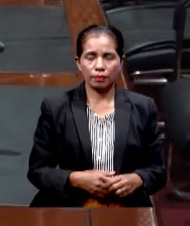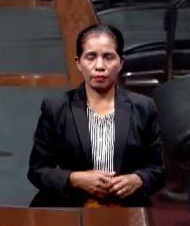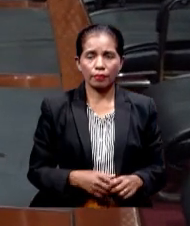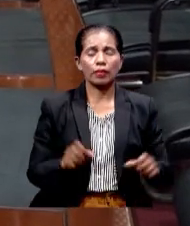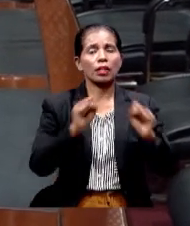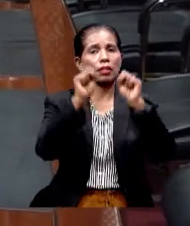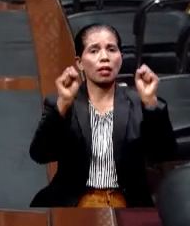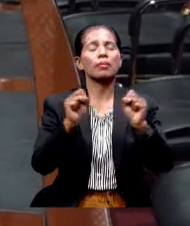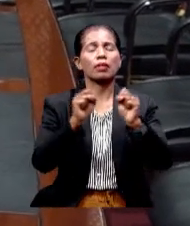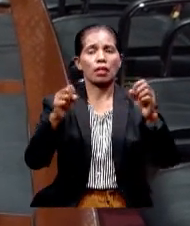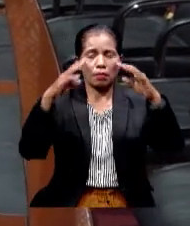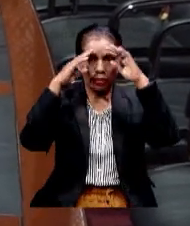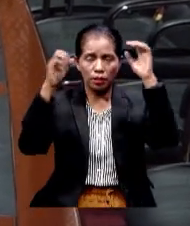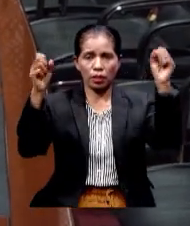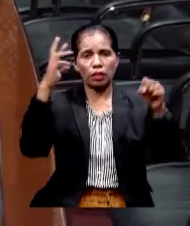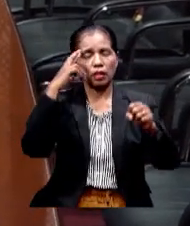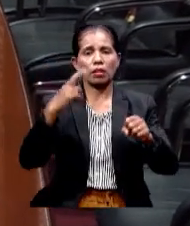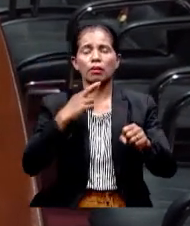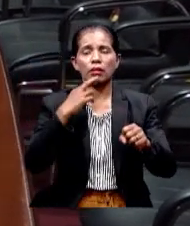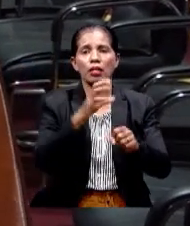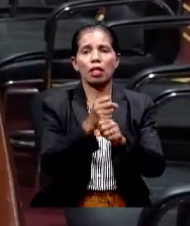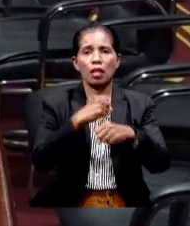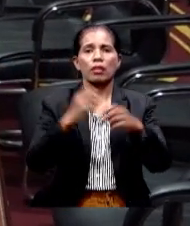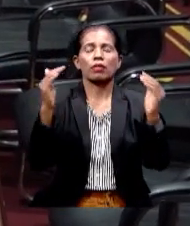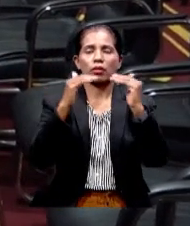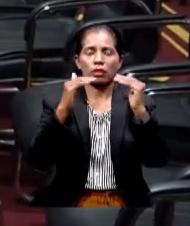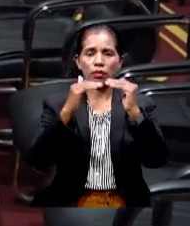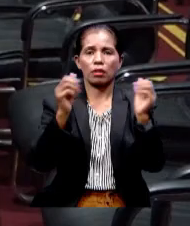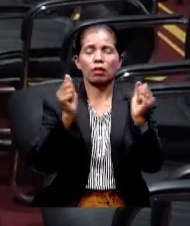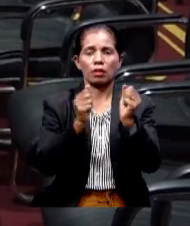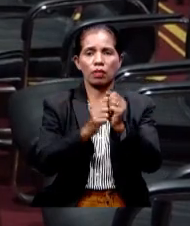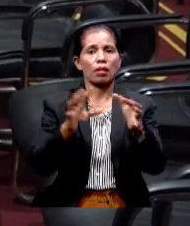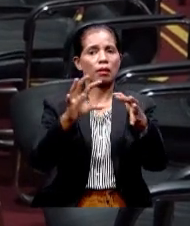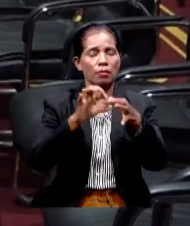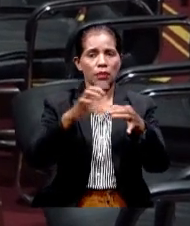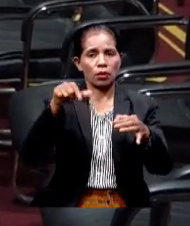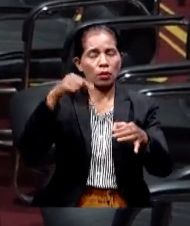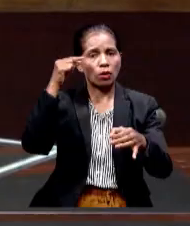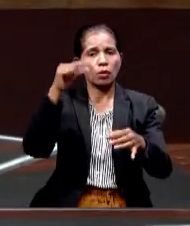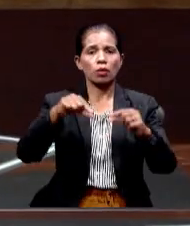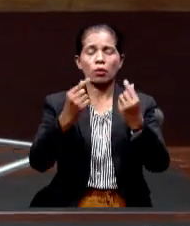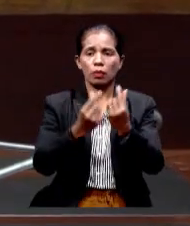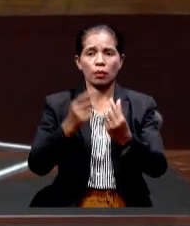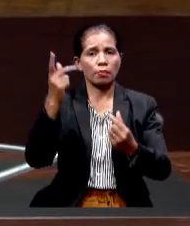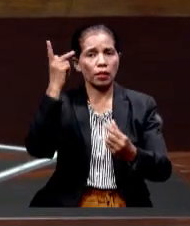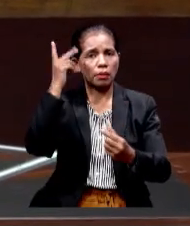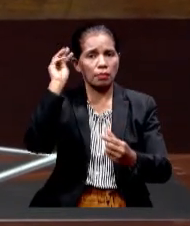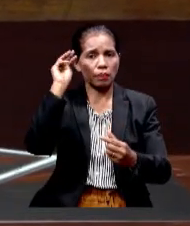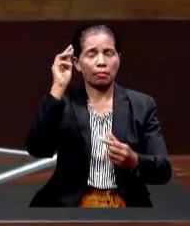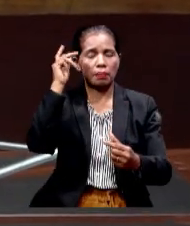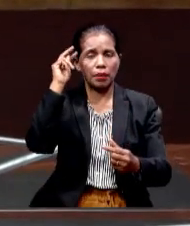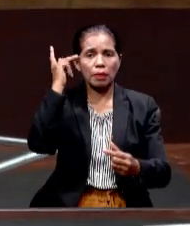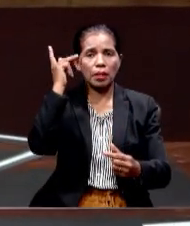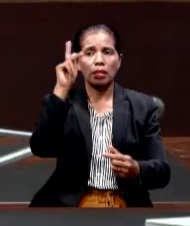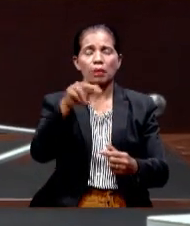Sábado, o presidente da República, José Ramos Horta, alá surumutu o delegação, membro do grupo parlamentar ASEAN, onde discute com a